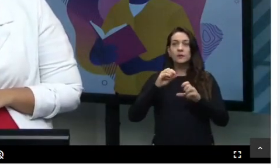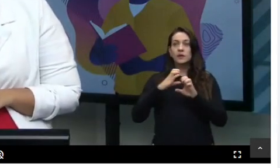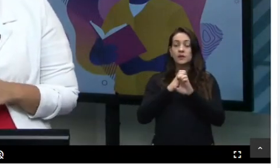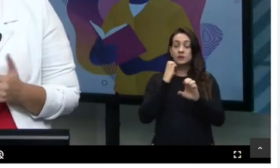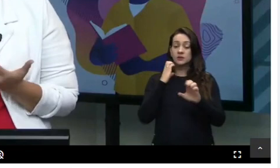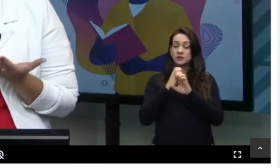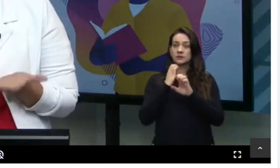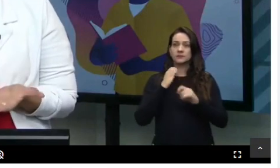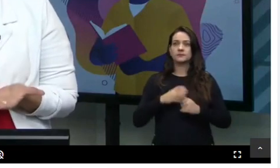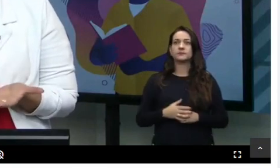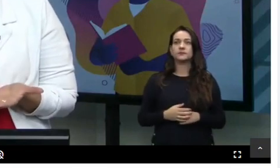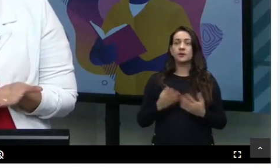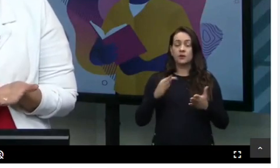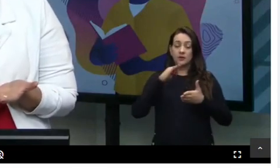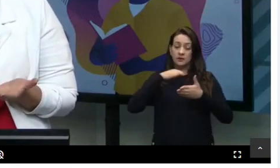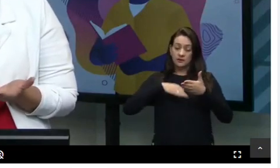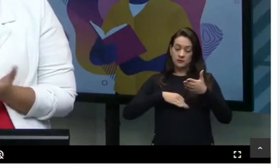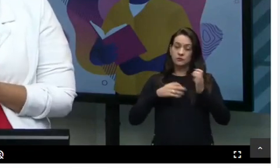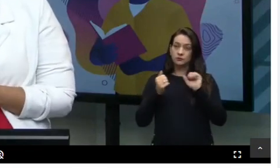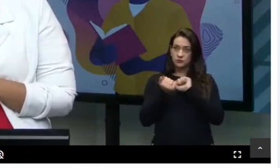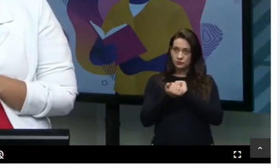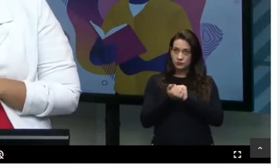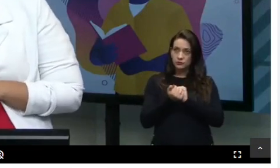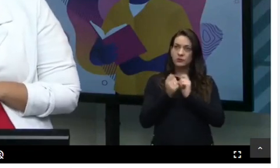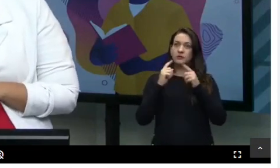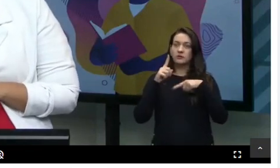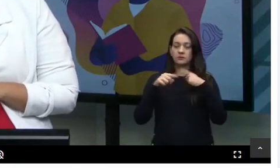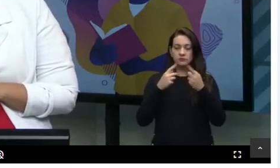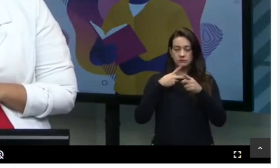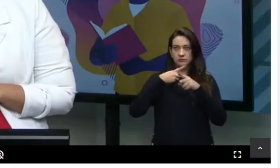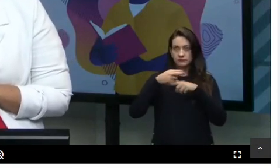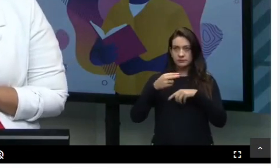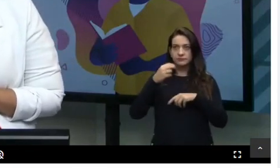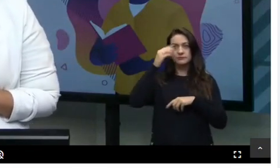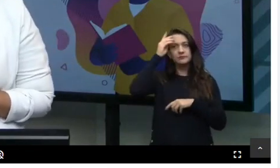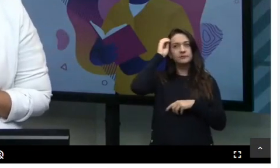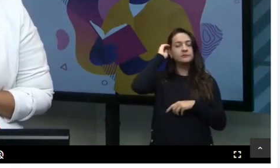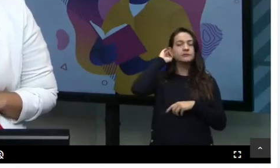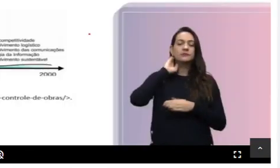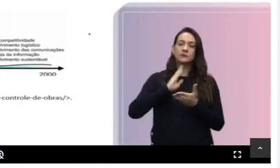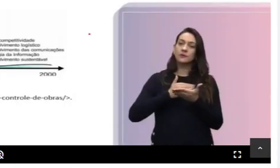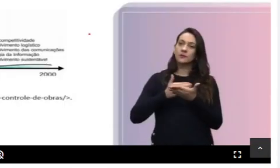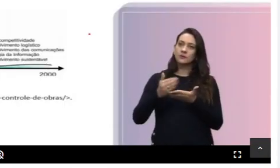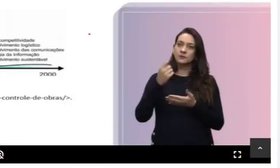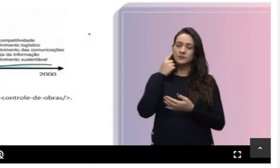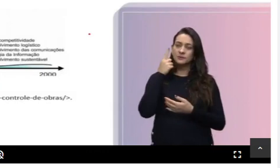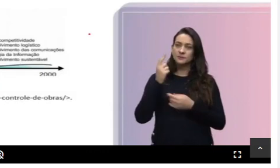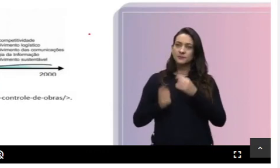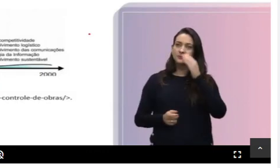engenharia. Eu vou ler a questão junto com vocês e nós vamos fazer a resolução. Vamos começar?